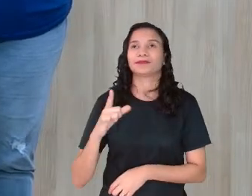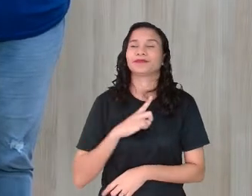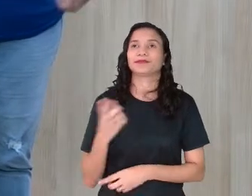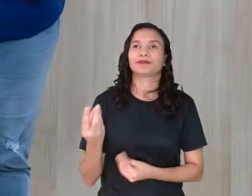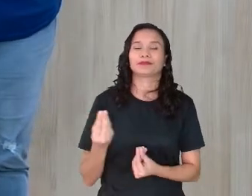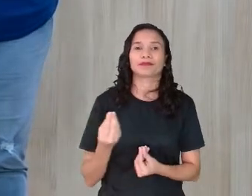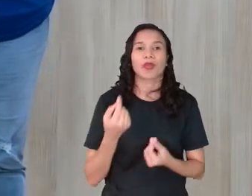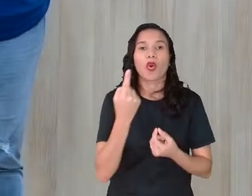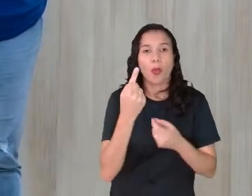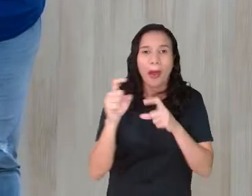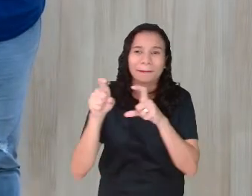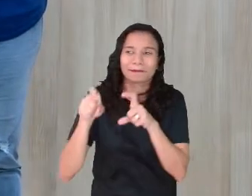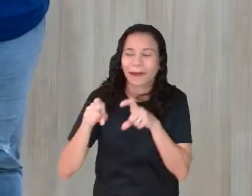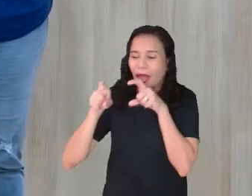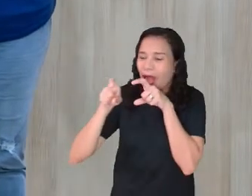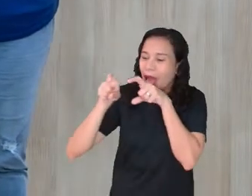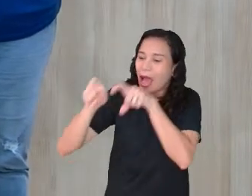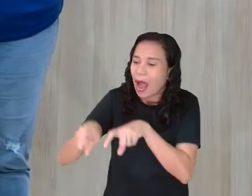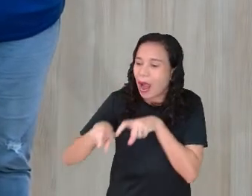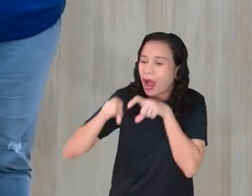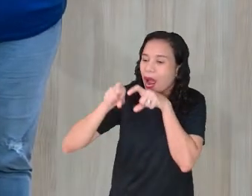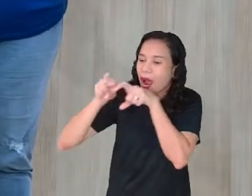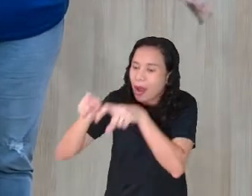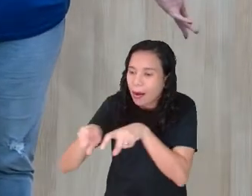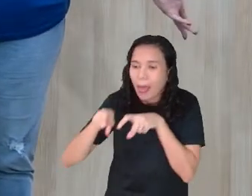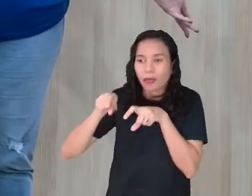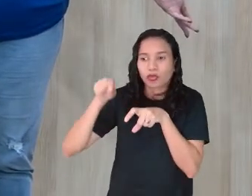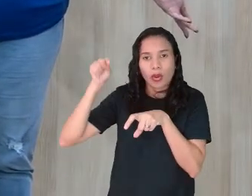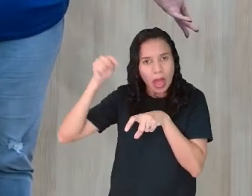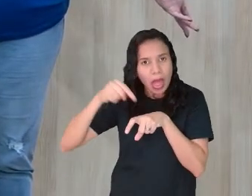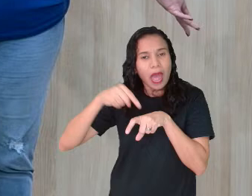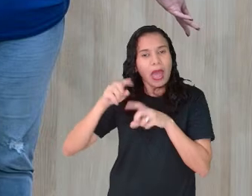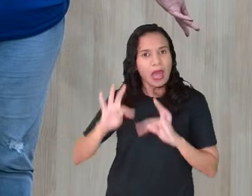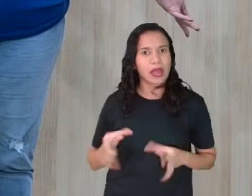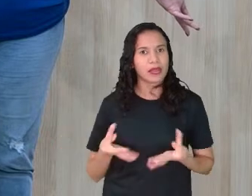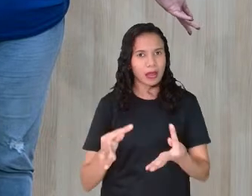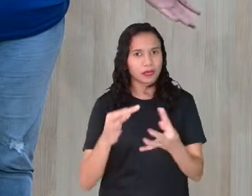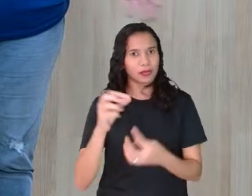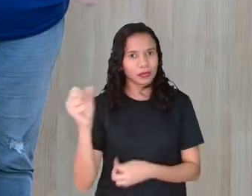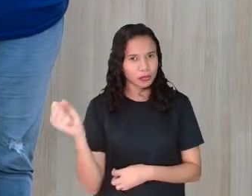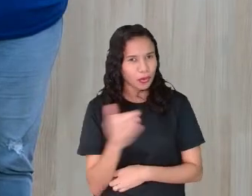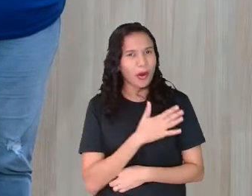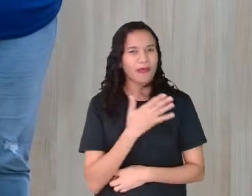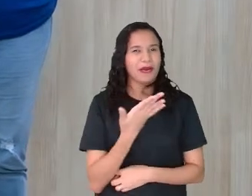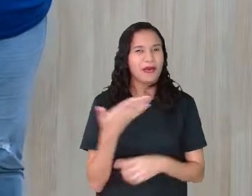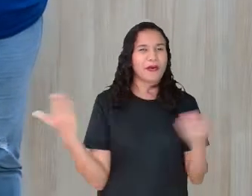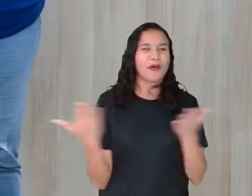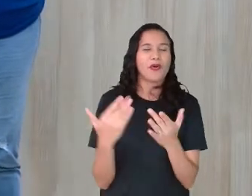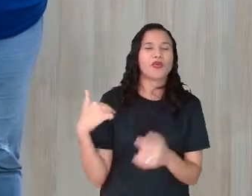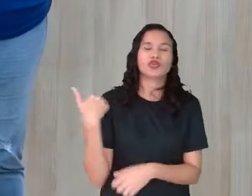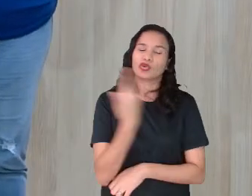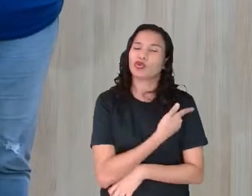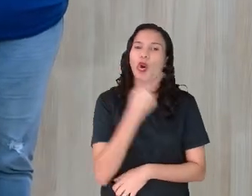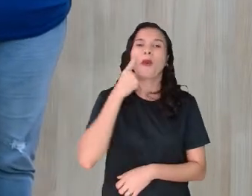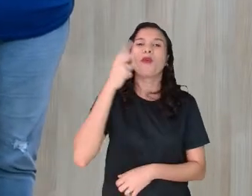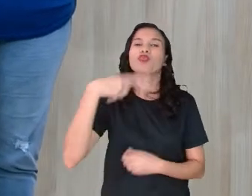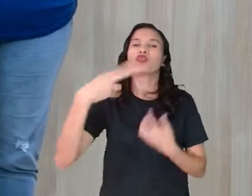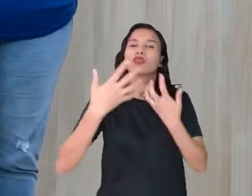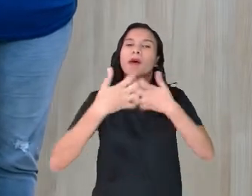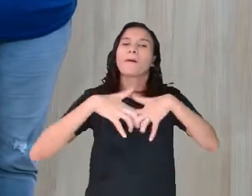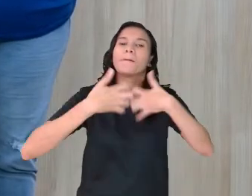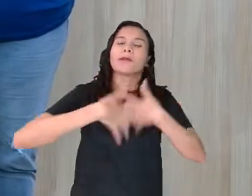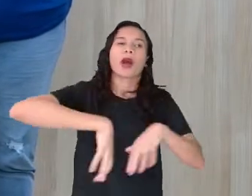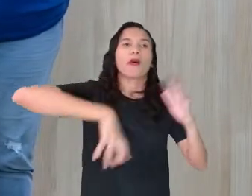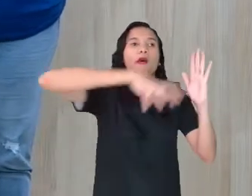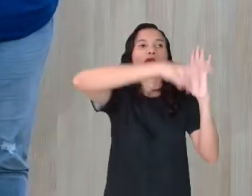um aradozinho que eles construíssem era uma tecnologia nova, né? Que hoje a gente isso aí não é